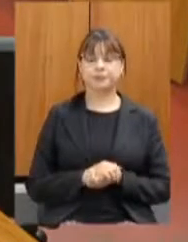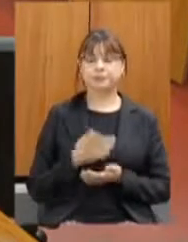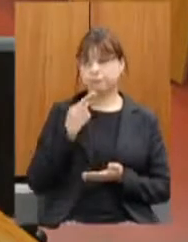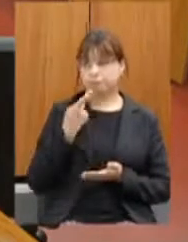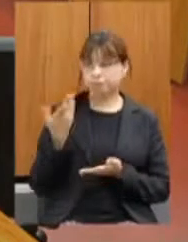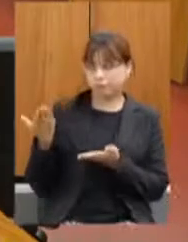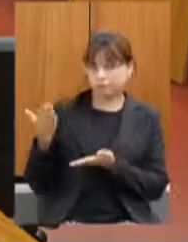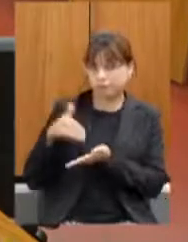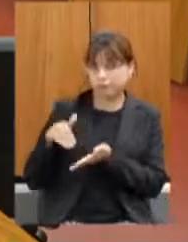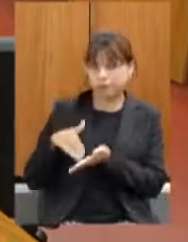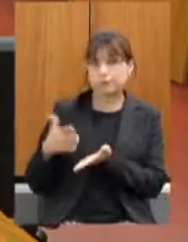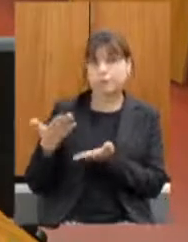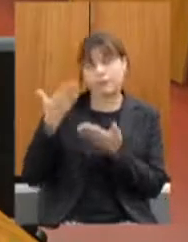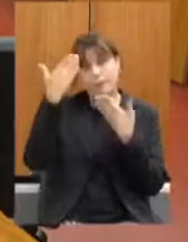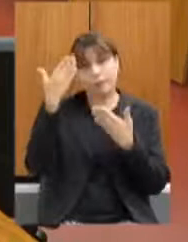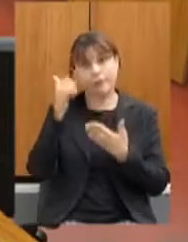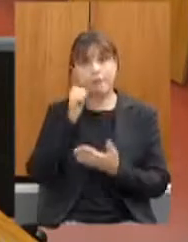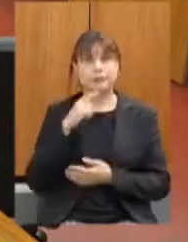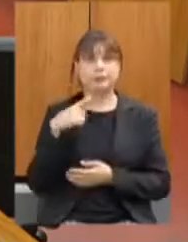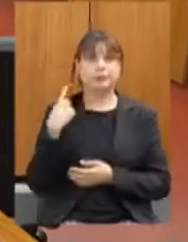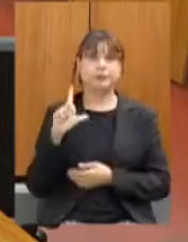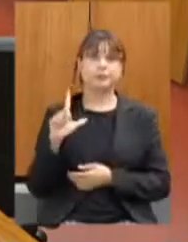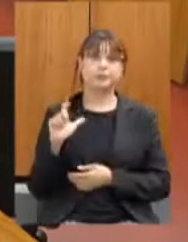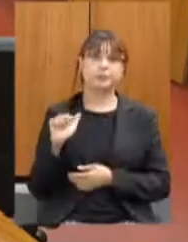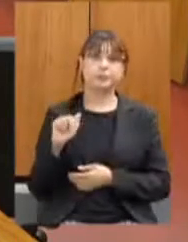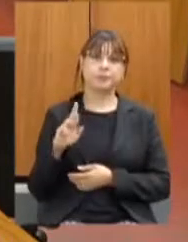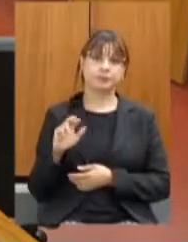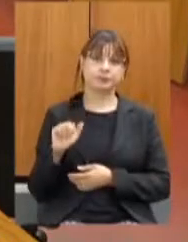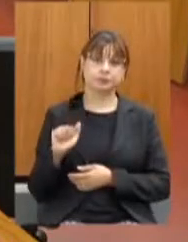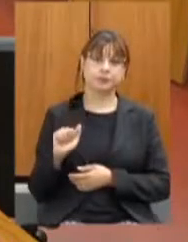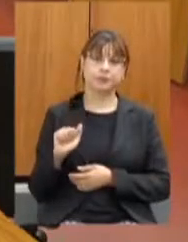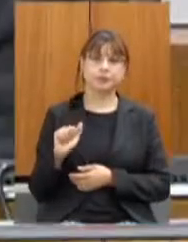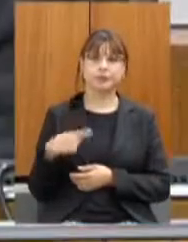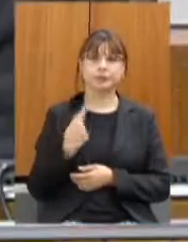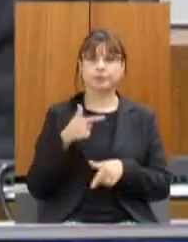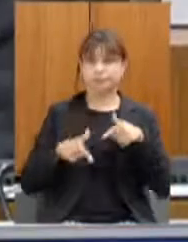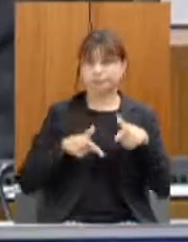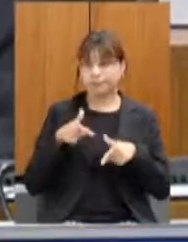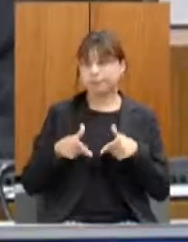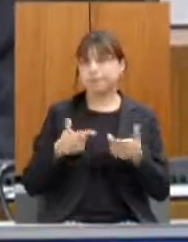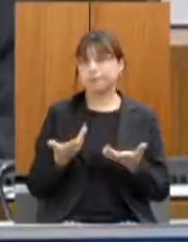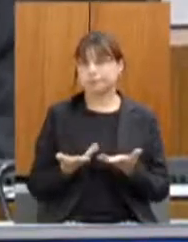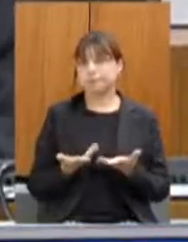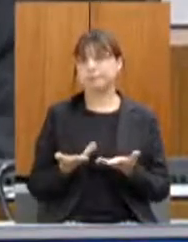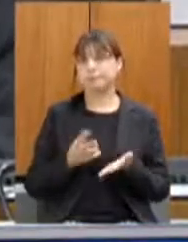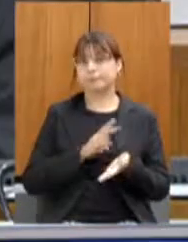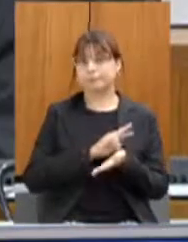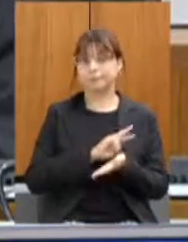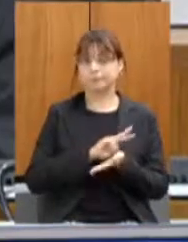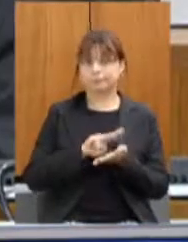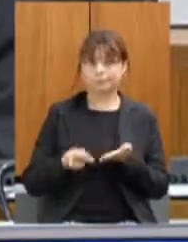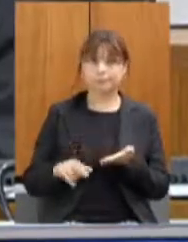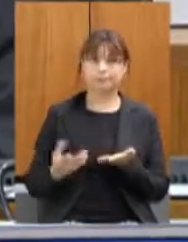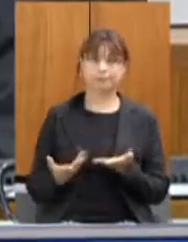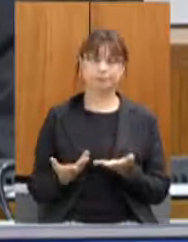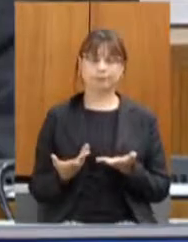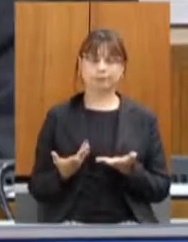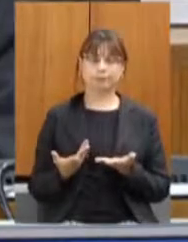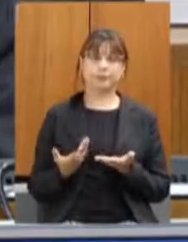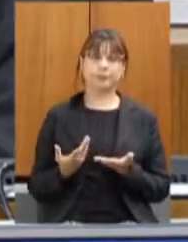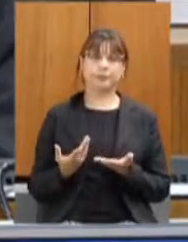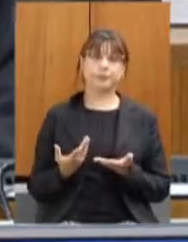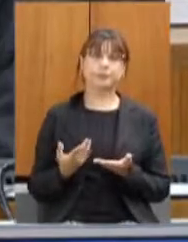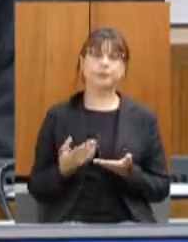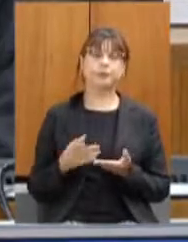contexto você foram muitas inúmeras ações que nós fizemos no enfrentamento à convite é quando nós